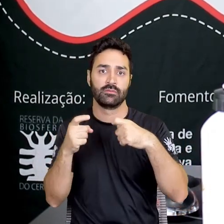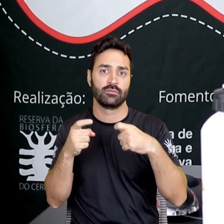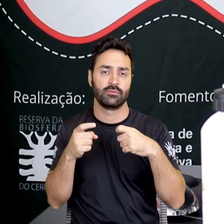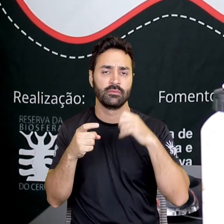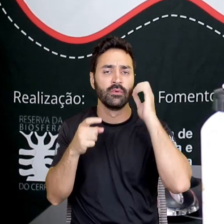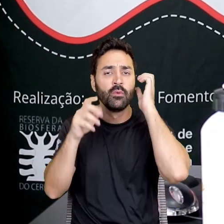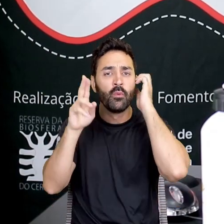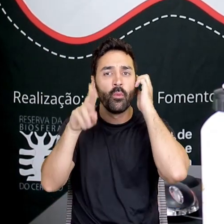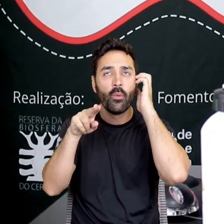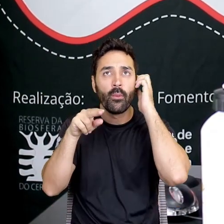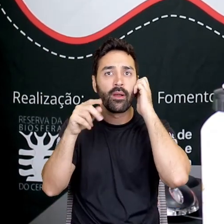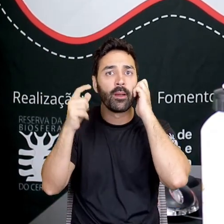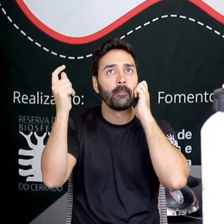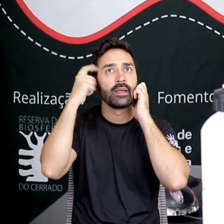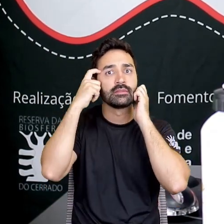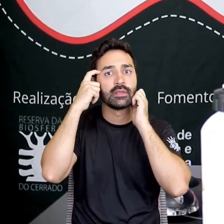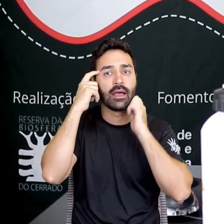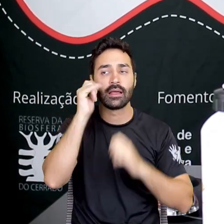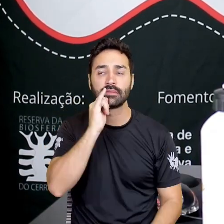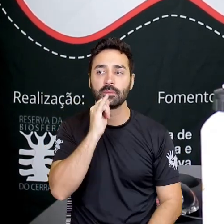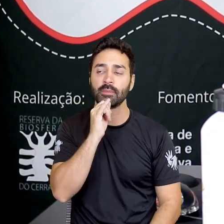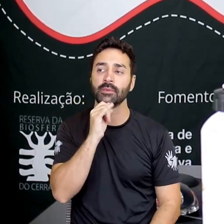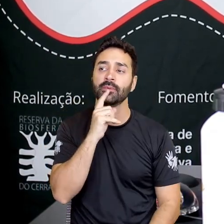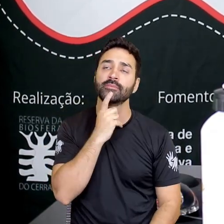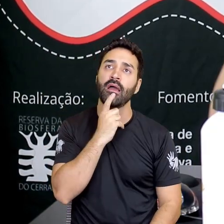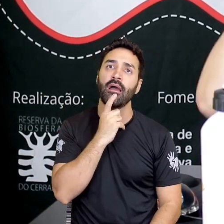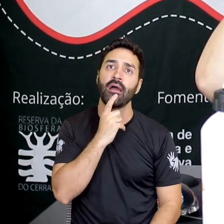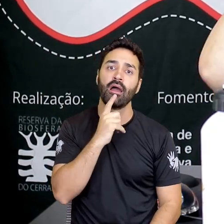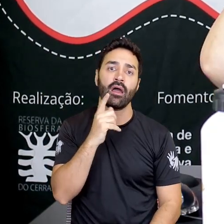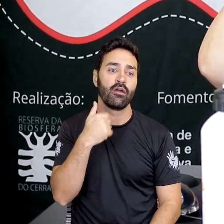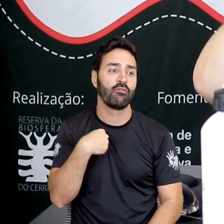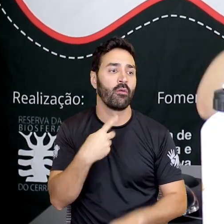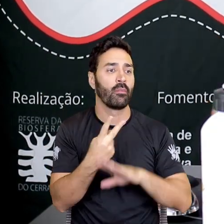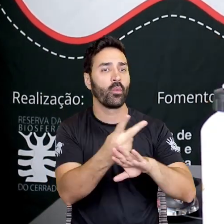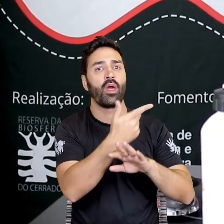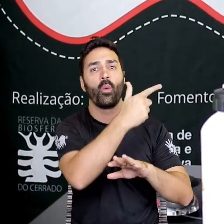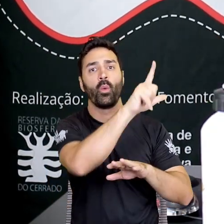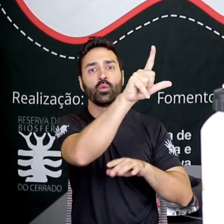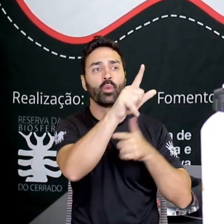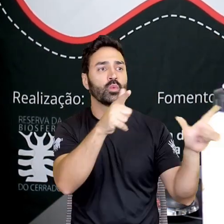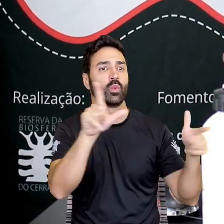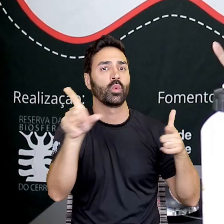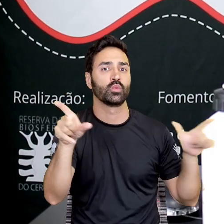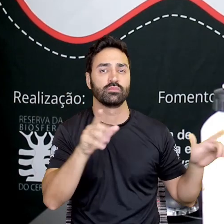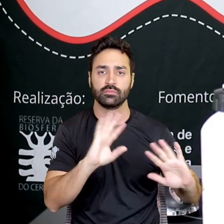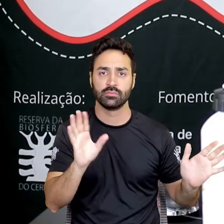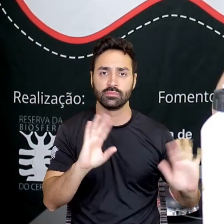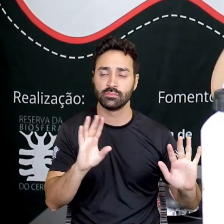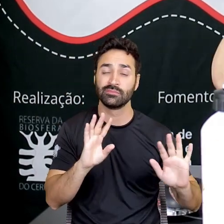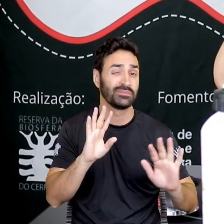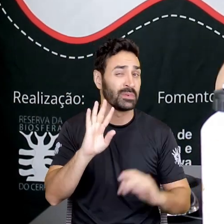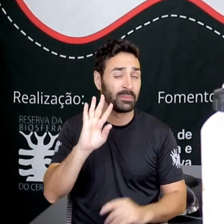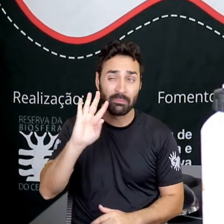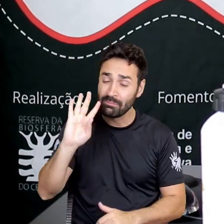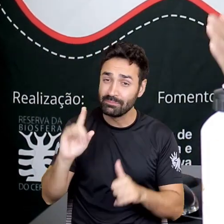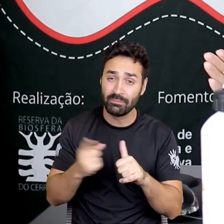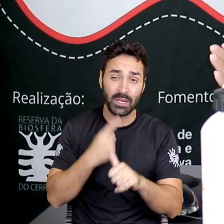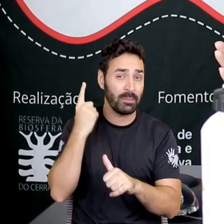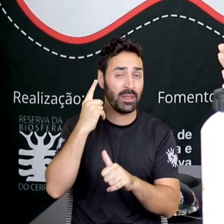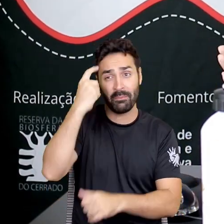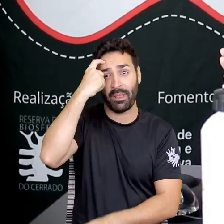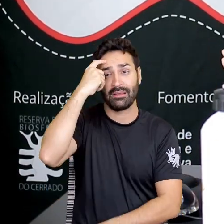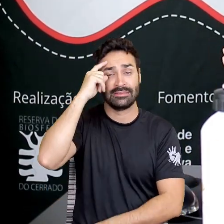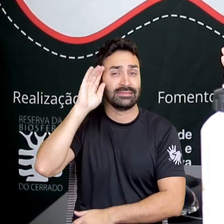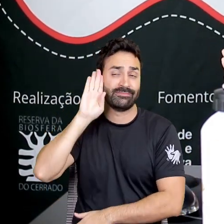pensar no, mas eu vou fazer isso, vou procurar ali, vou procurar... Não. A primeira pessoa que ele vai procurar